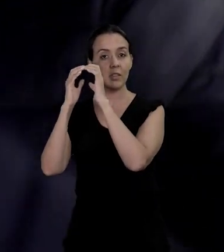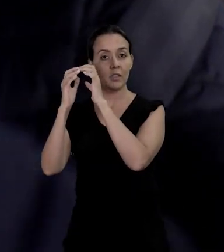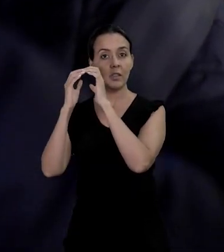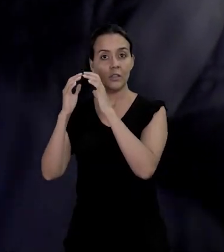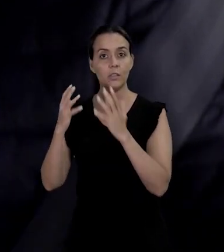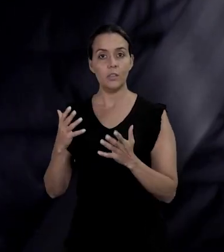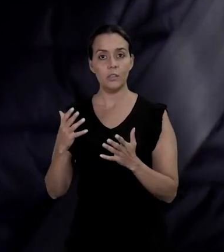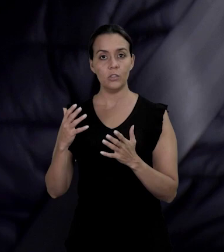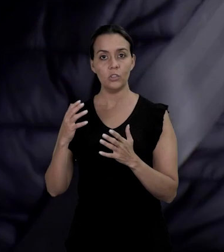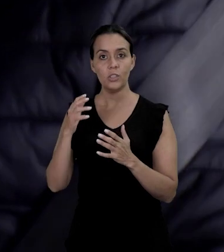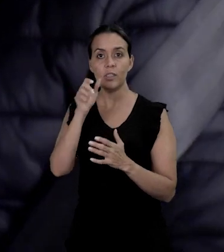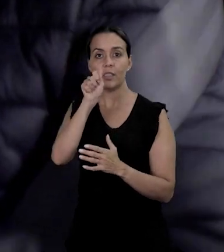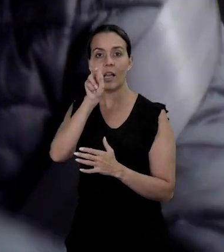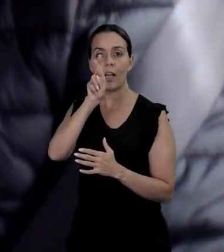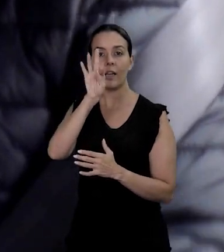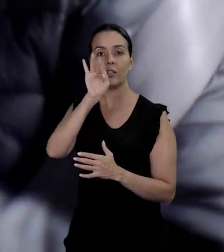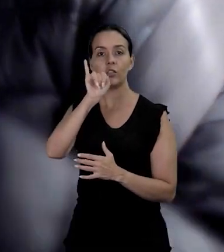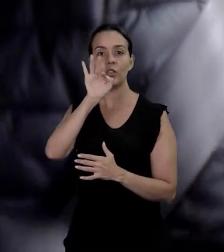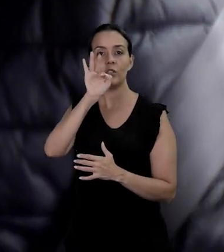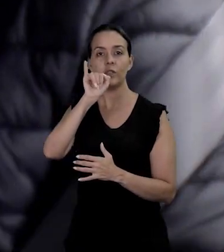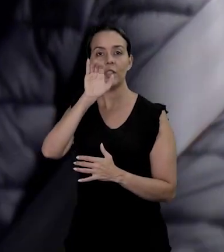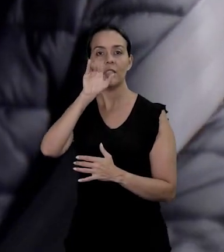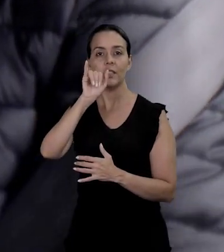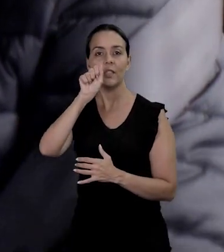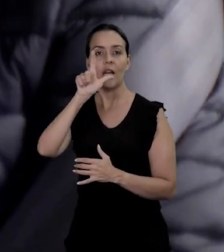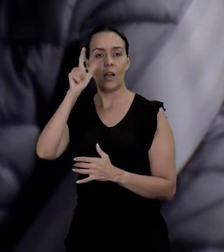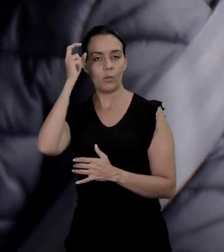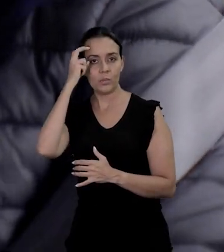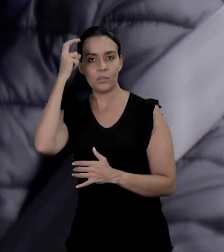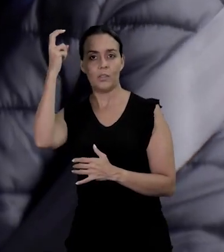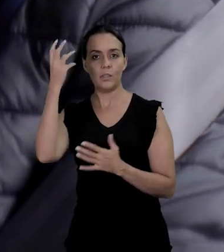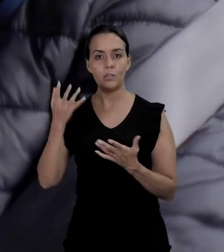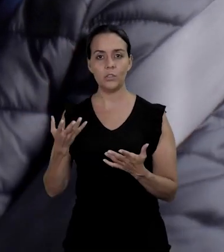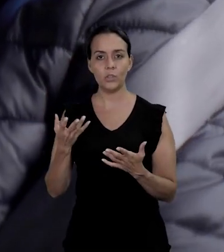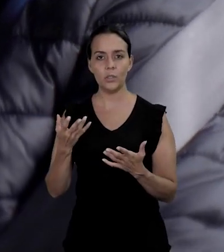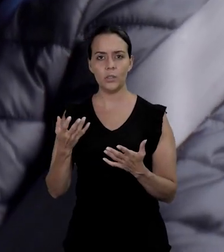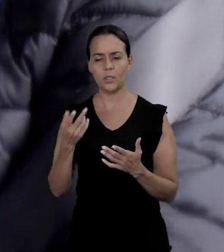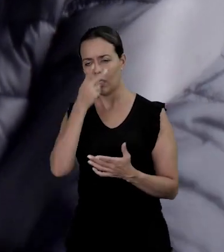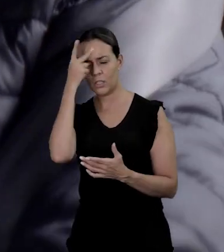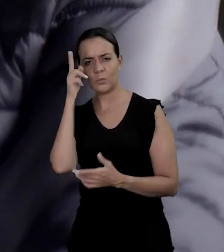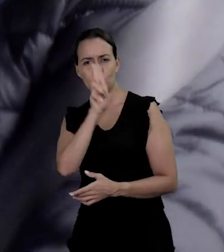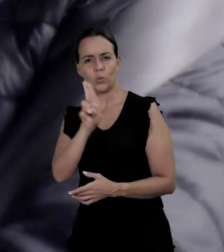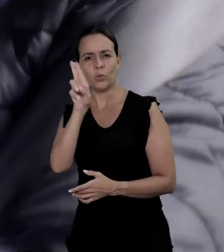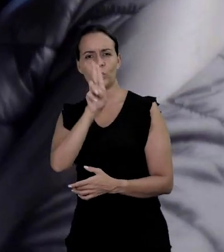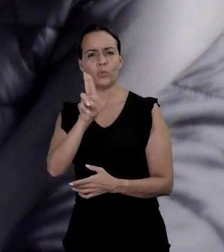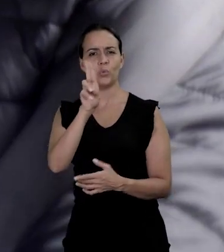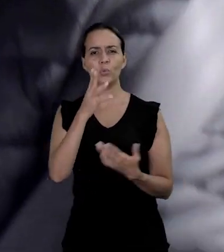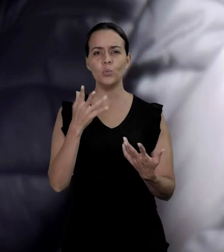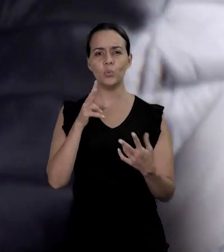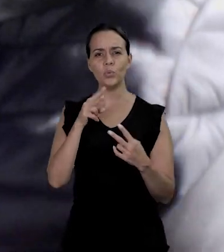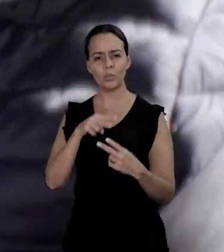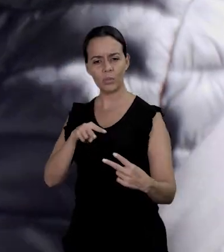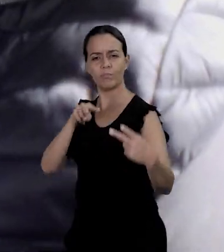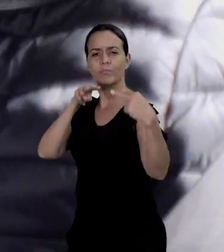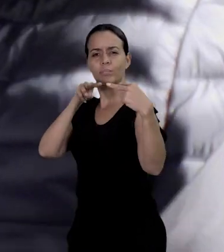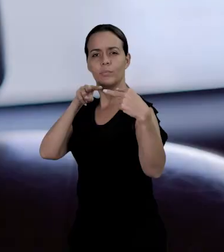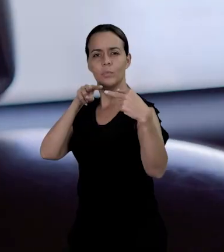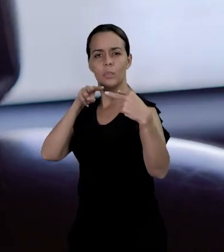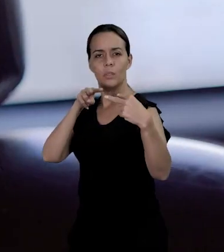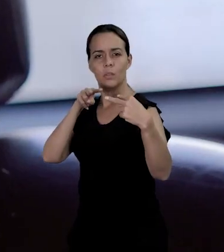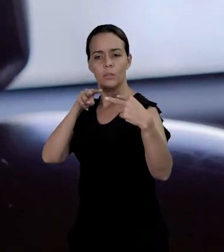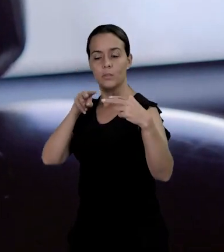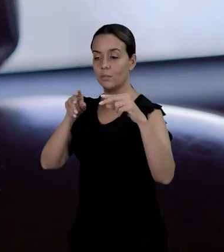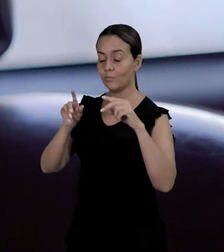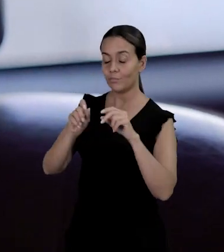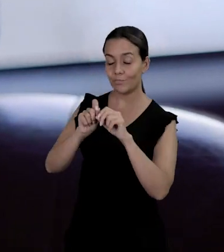se divertem, entre aspas, num ambiente que parece ser legal, mas elas não estão entendendo as consequências que isso está trazendo para elas, né?